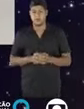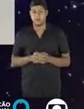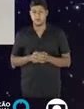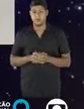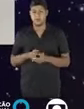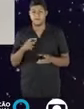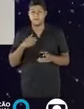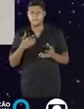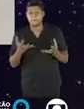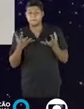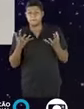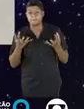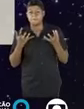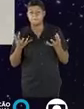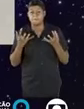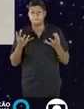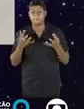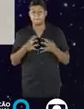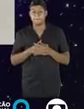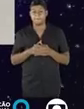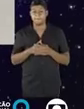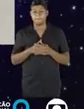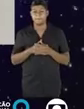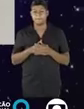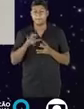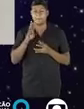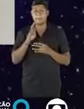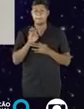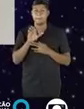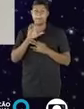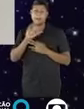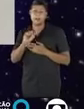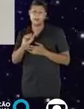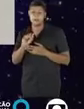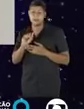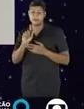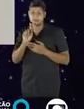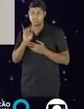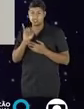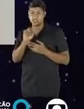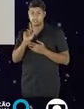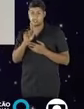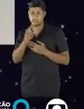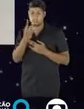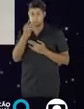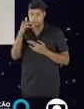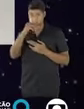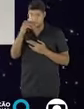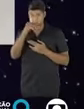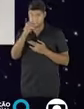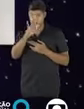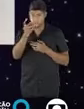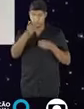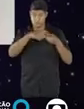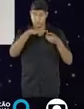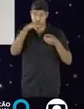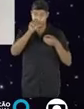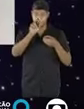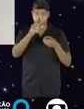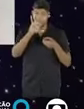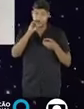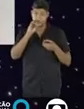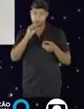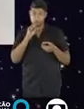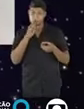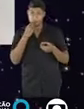Eu queria passar para a Bela, Marcos, só um minutinho, depois volta para você, tá? Porque eu queria